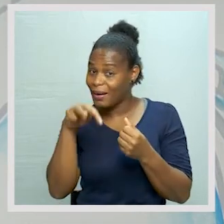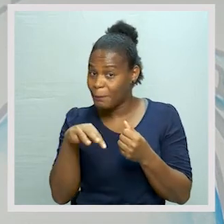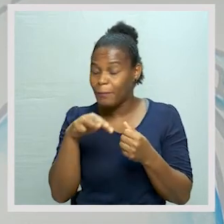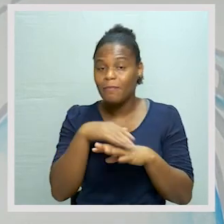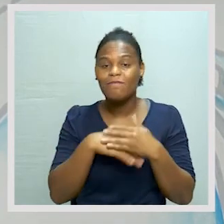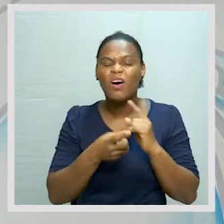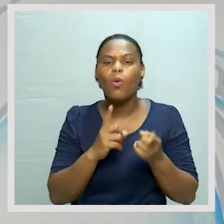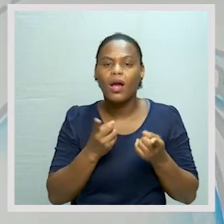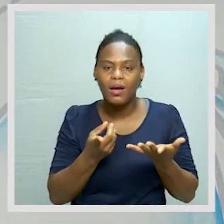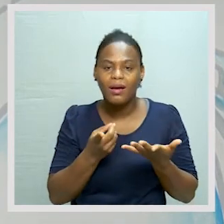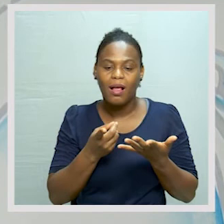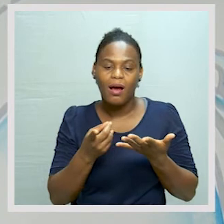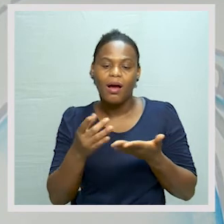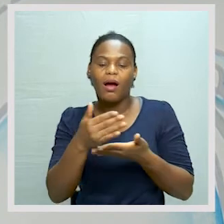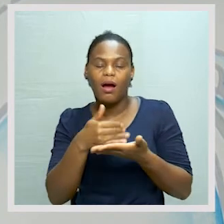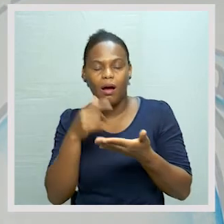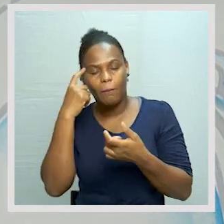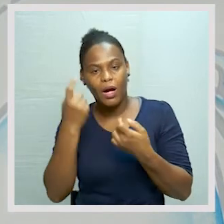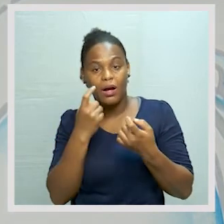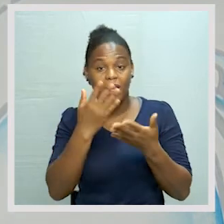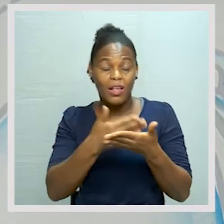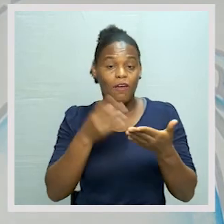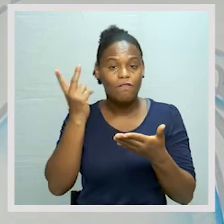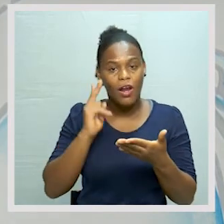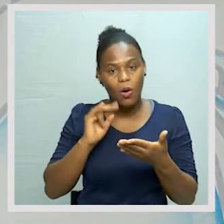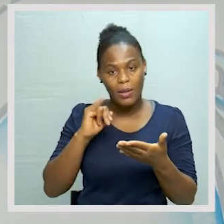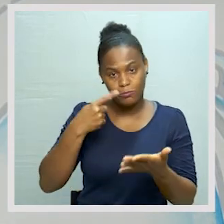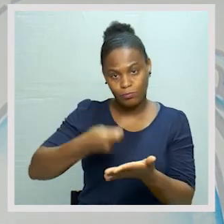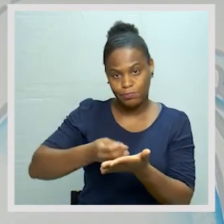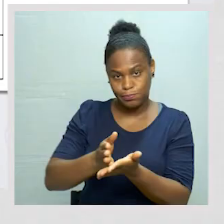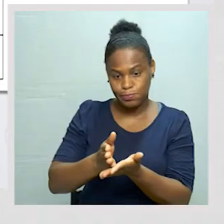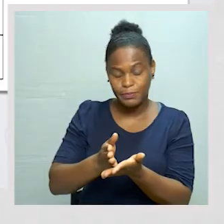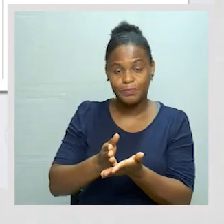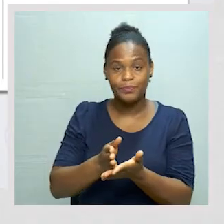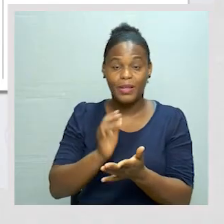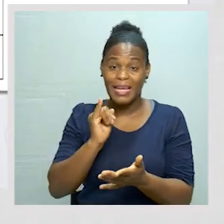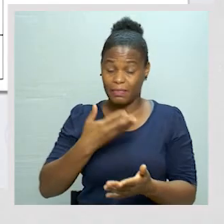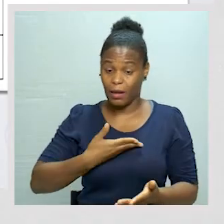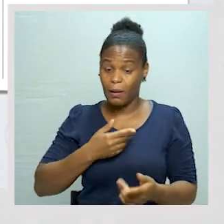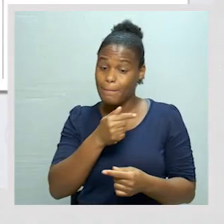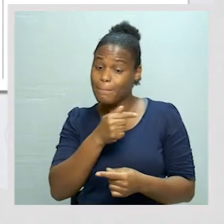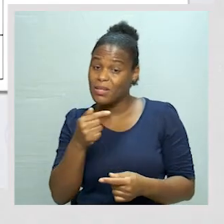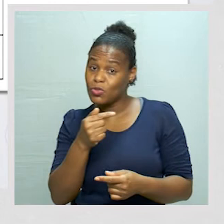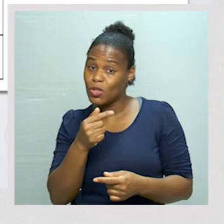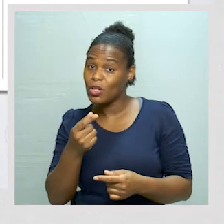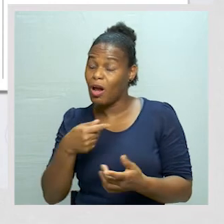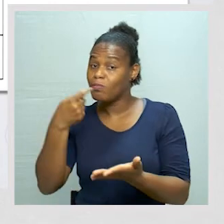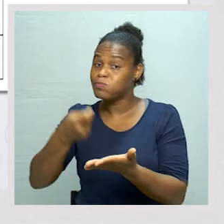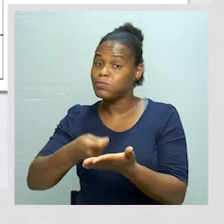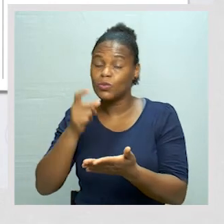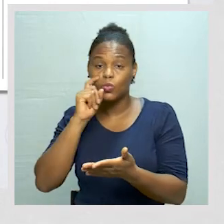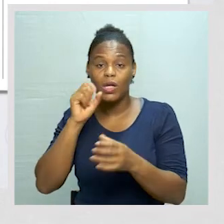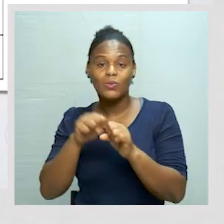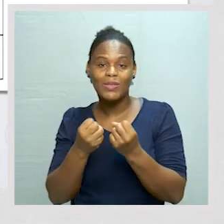vão ter que fazer o quê? Vocês vão deduzir o valor dos impostos diretos menos as contribuições para a segurança